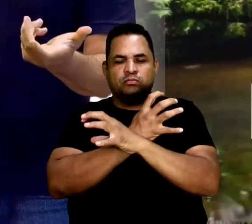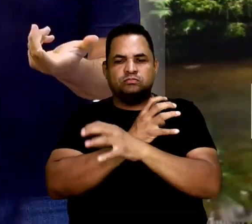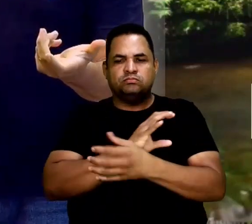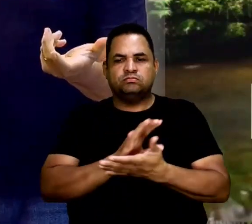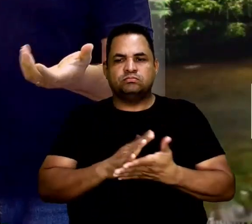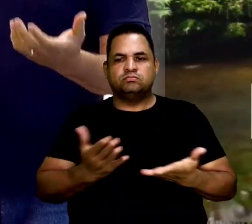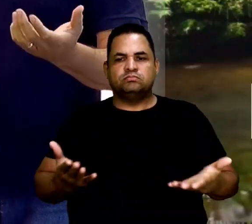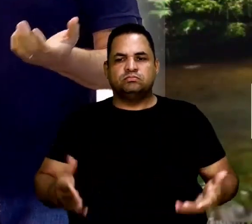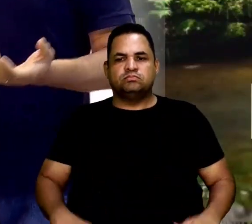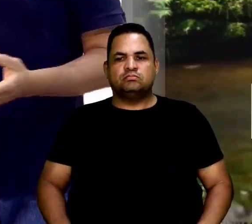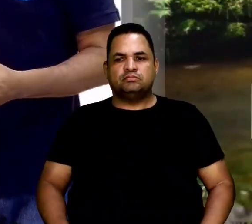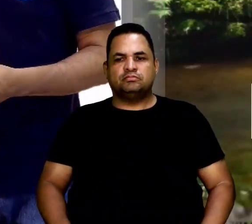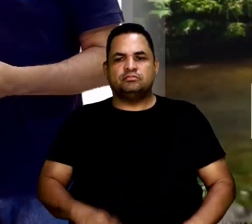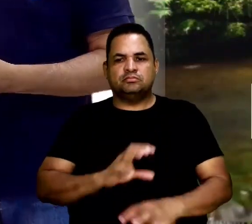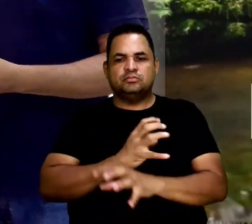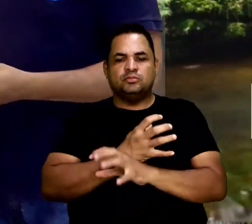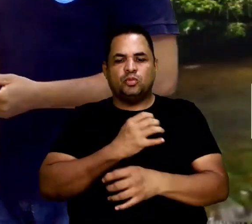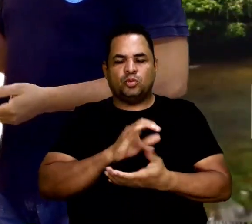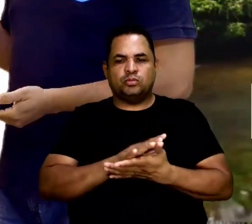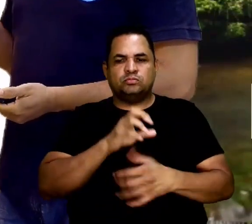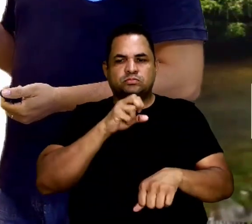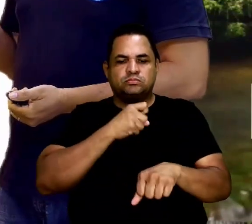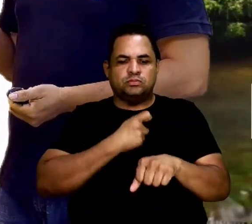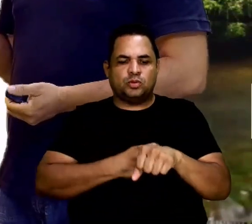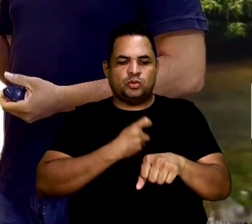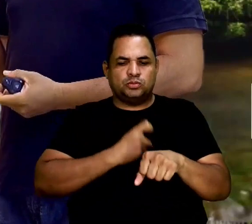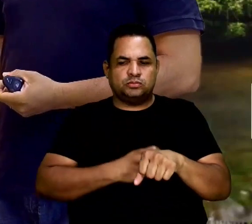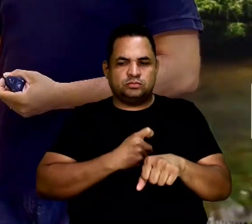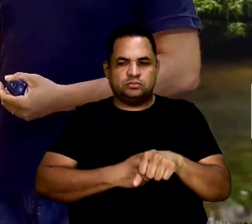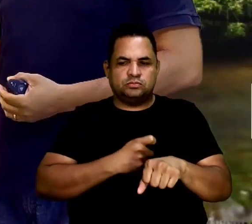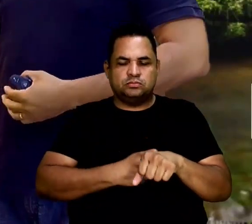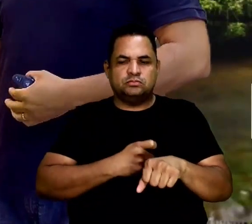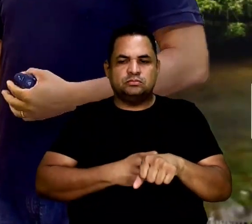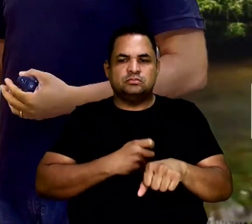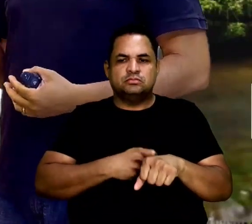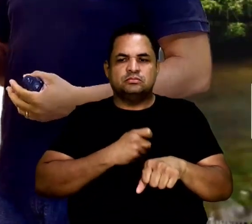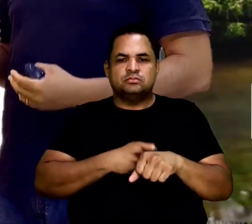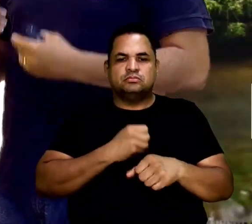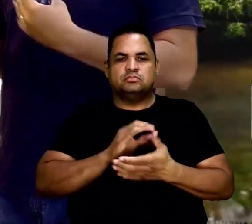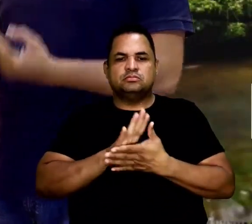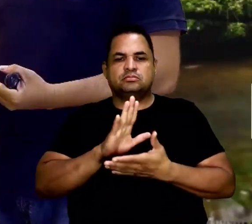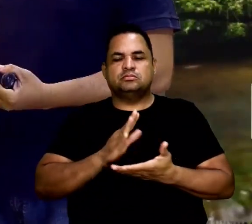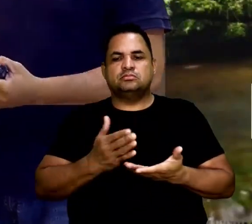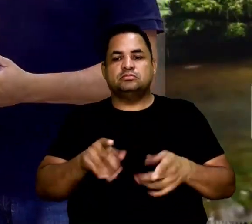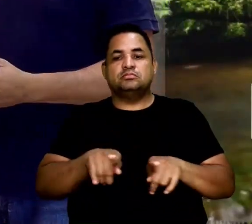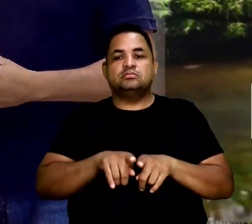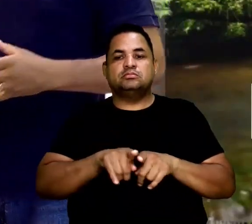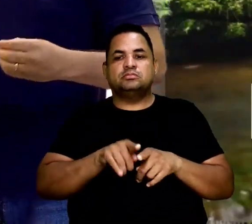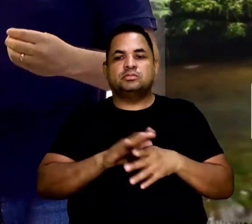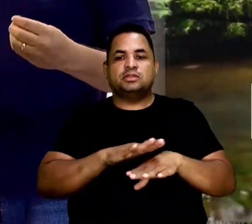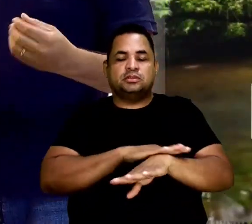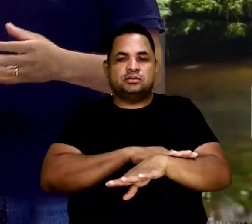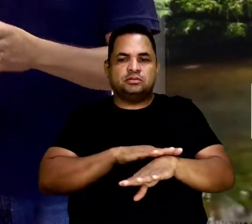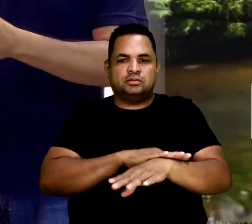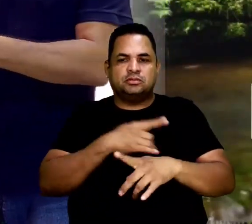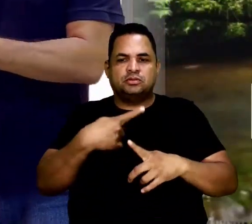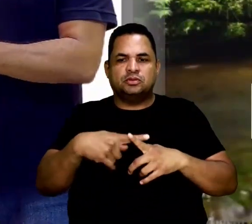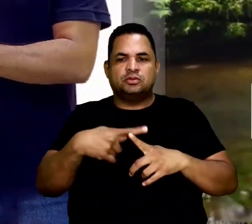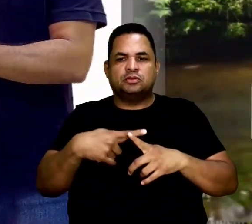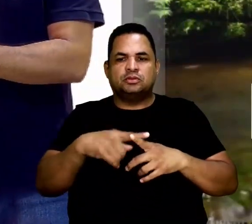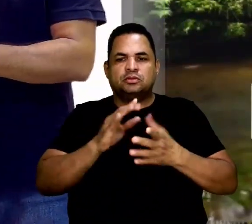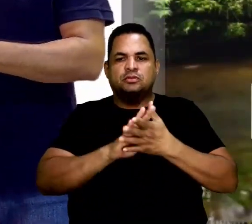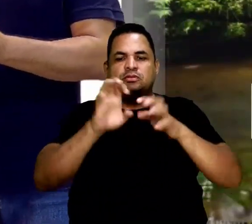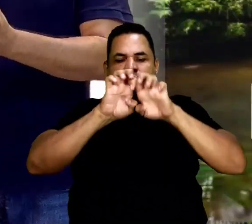é um tecido, assim como o sangue, né, e a linfa, o tecido linfático, são tecidos também, porque você vê uma